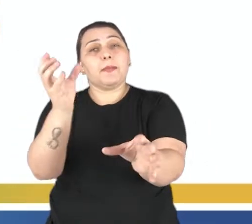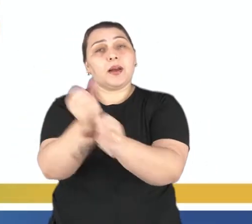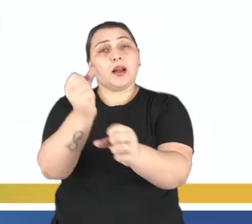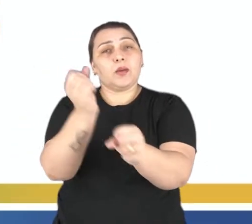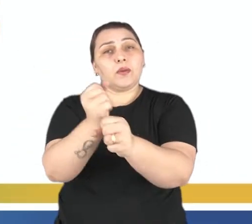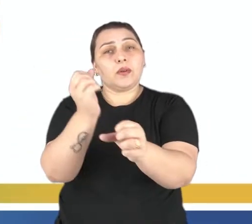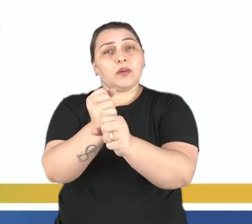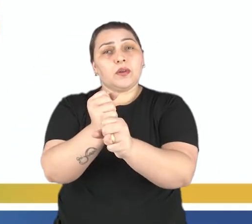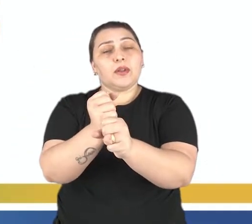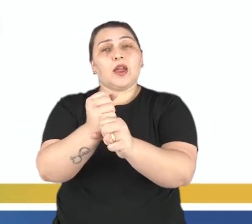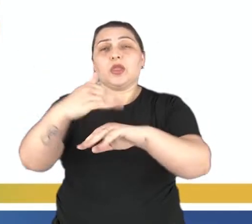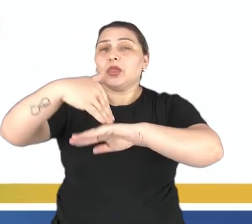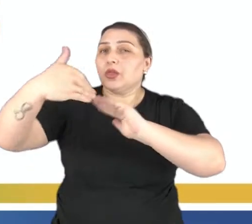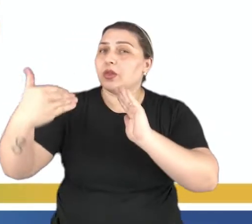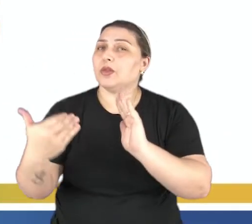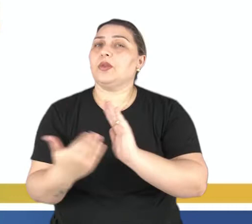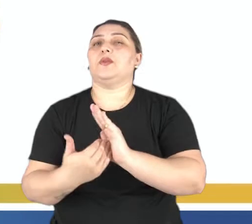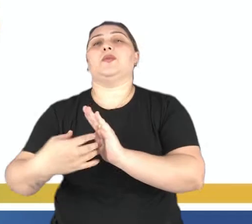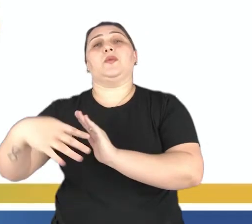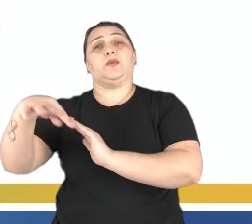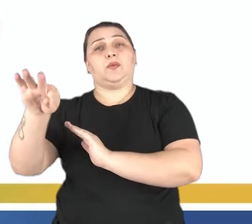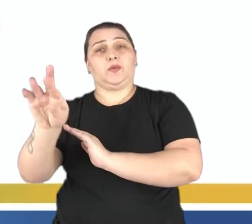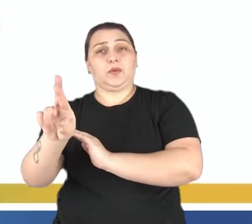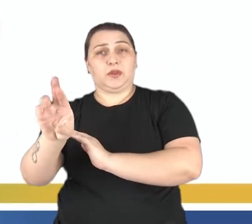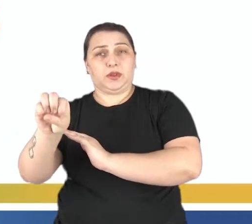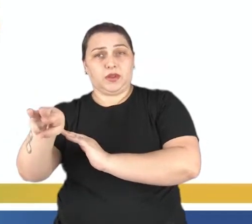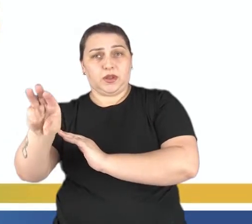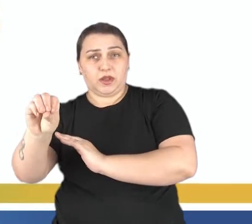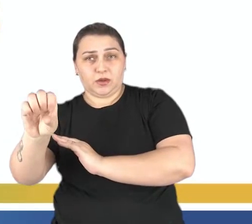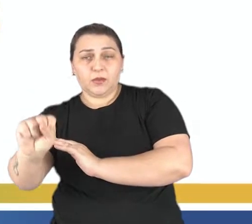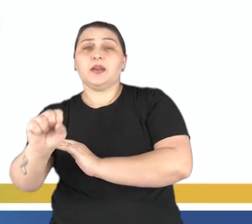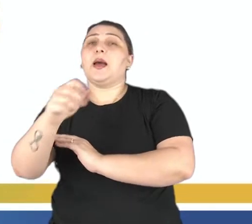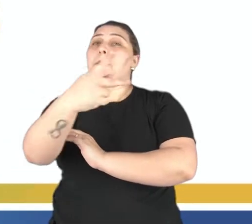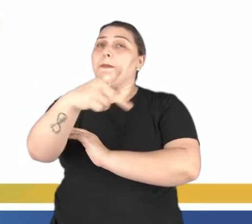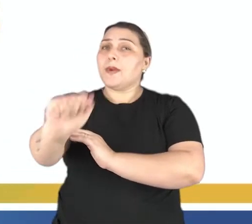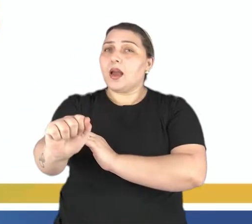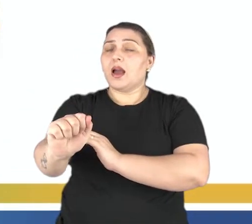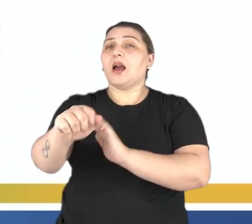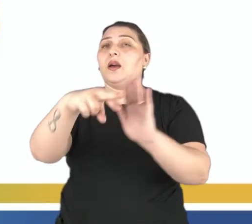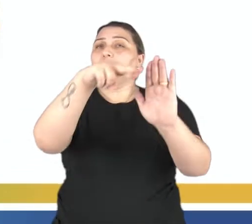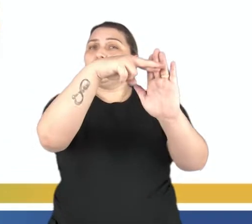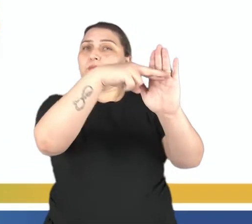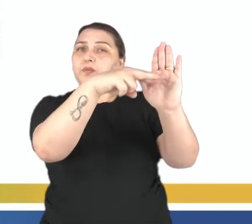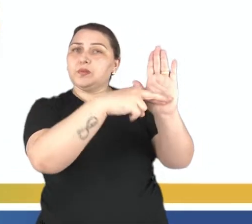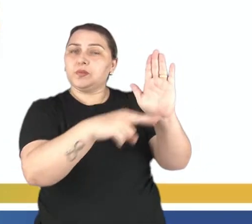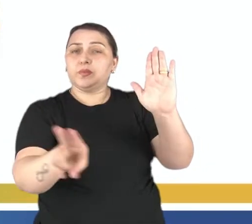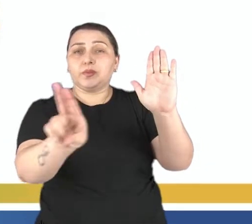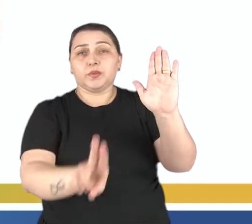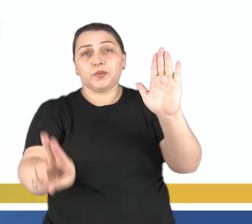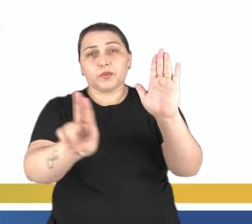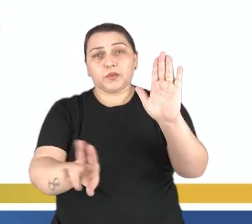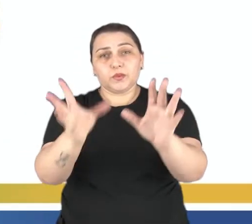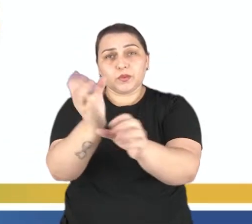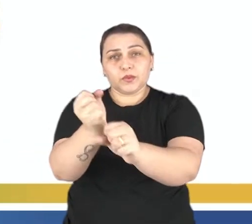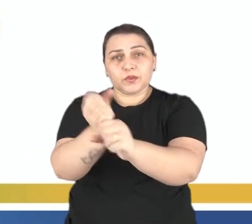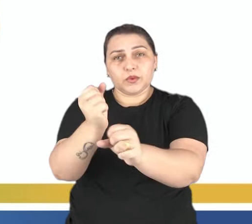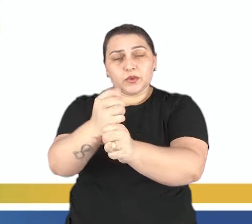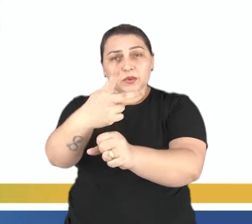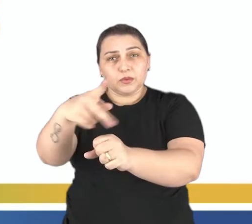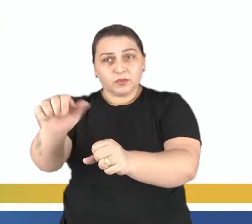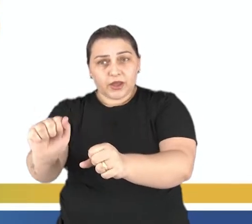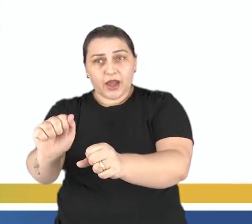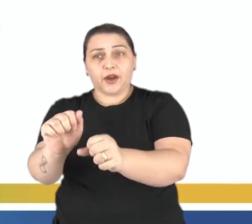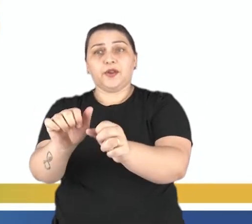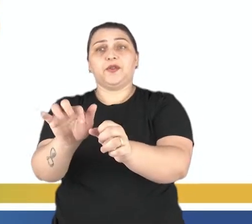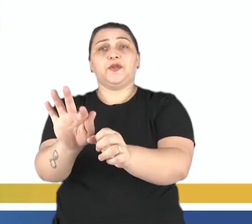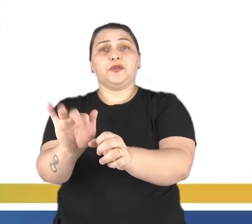a soma de todos esses termos dessa PA. A fórmula usada para calcular a soma dos termos de uma PA